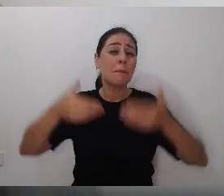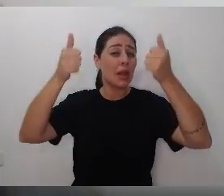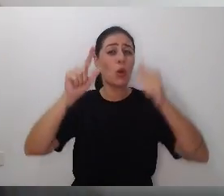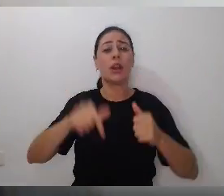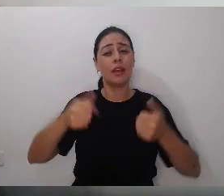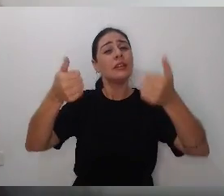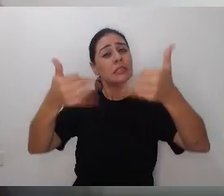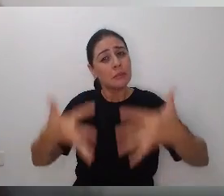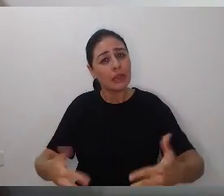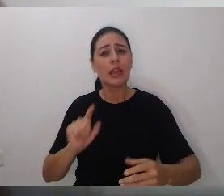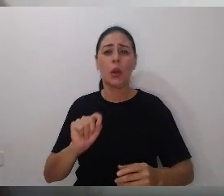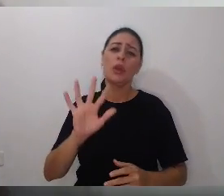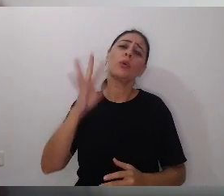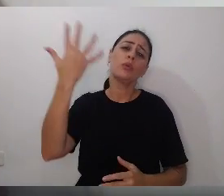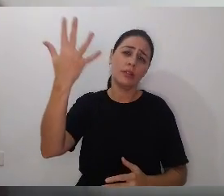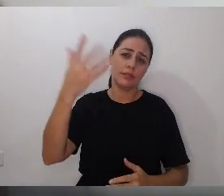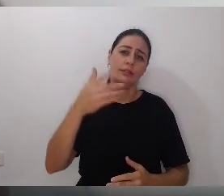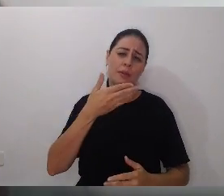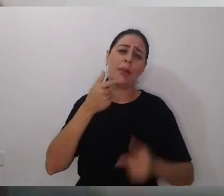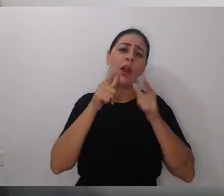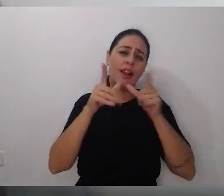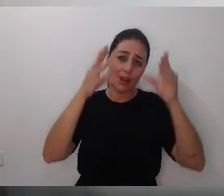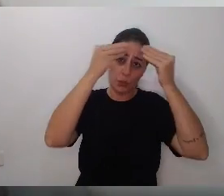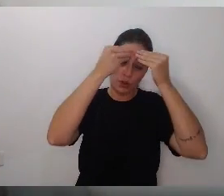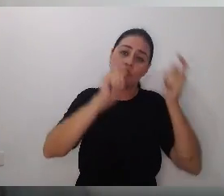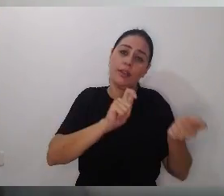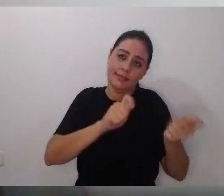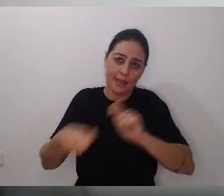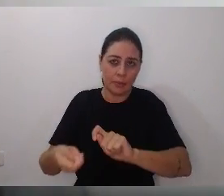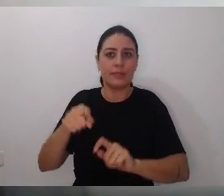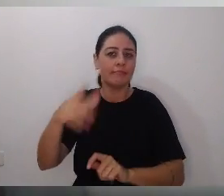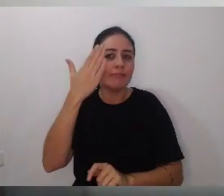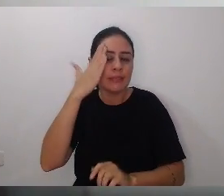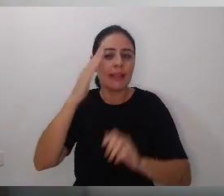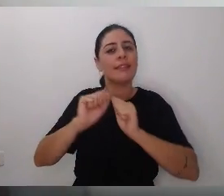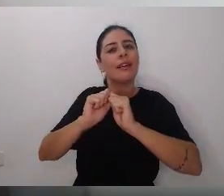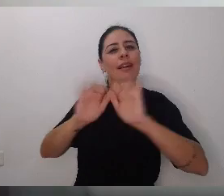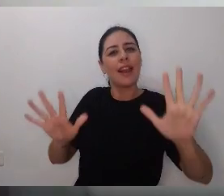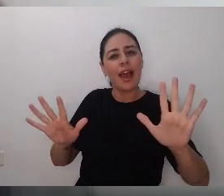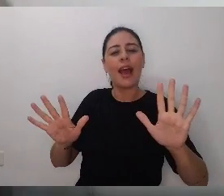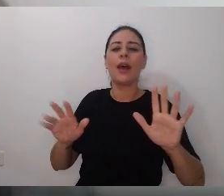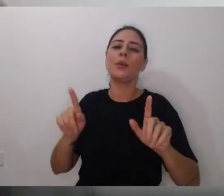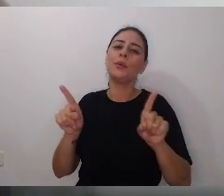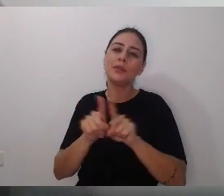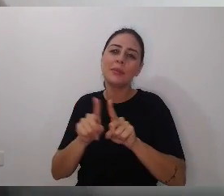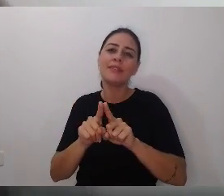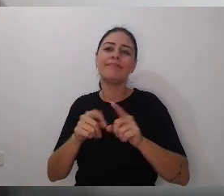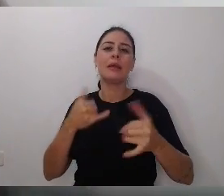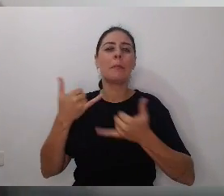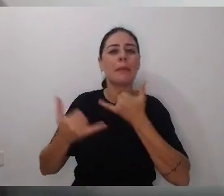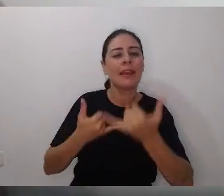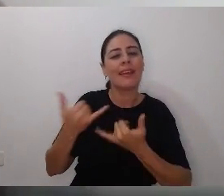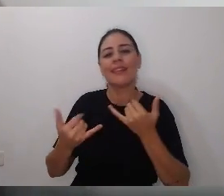exclusão, culpa, né? Mais sentimentos negativos relacionados a isso. Então, o melhor caminho é